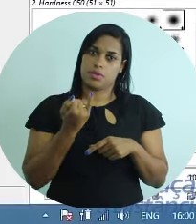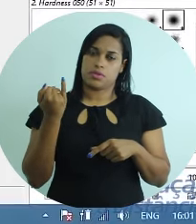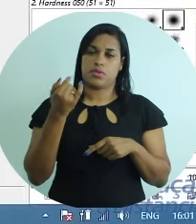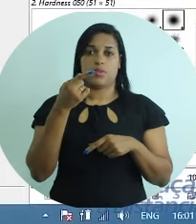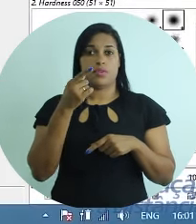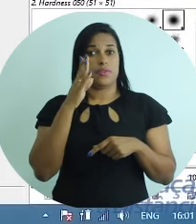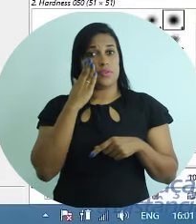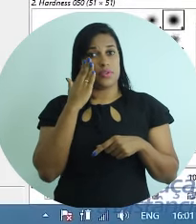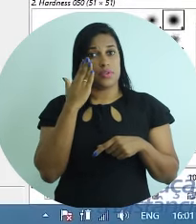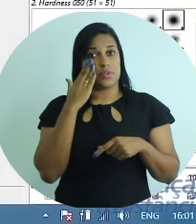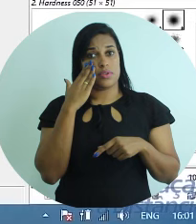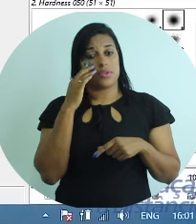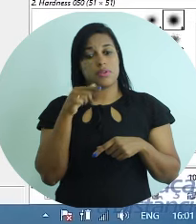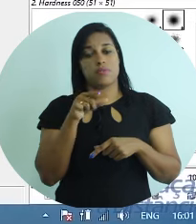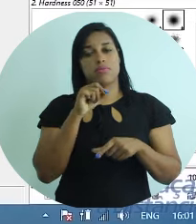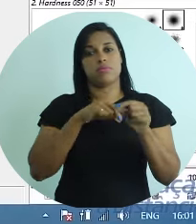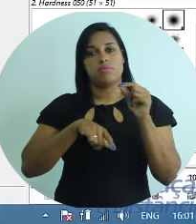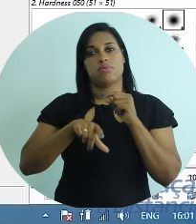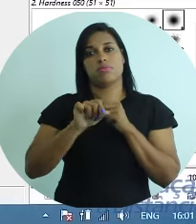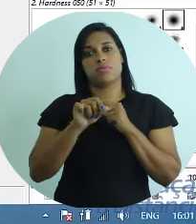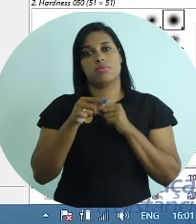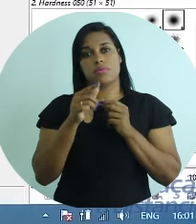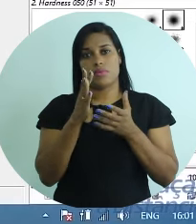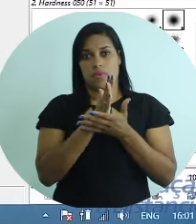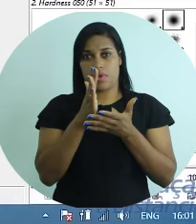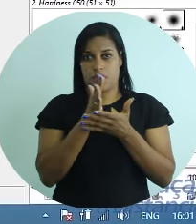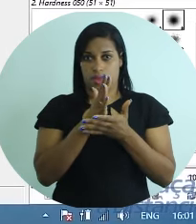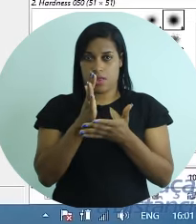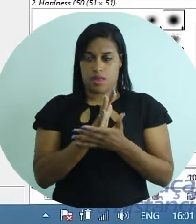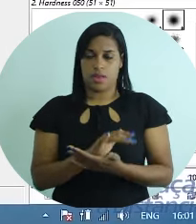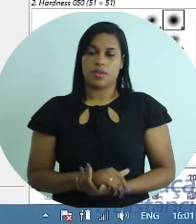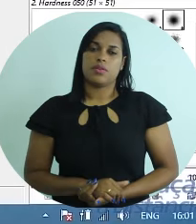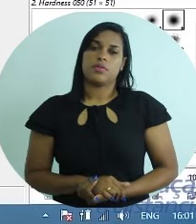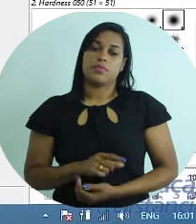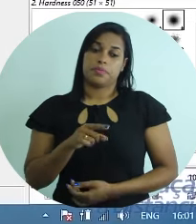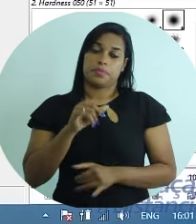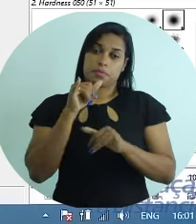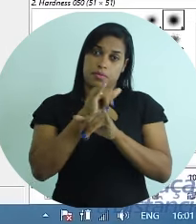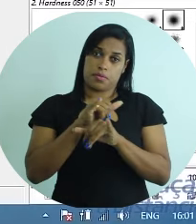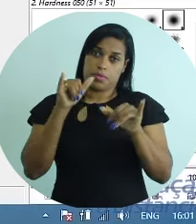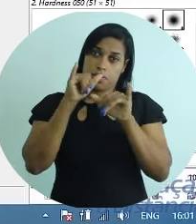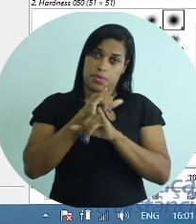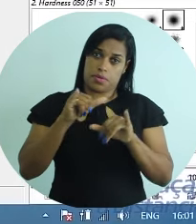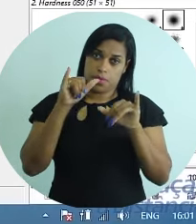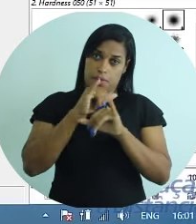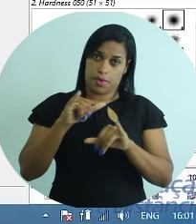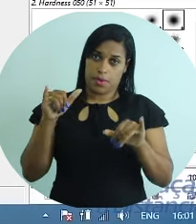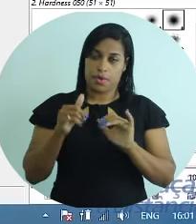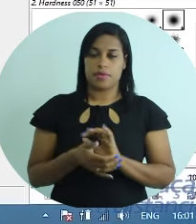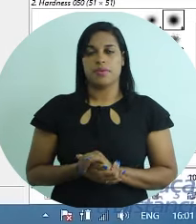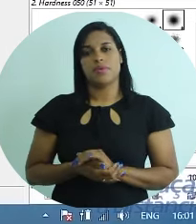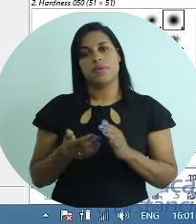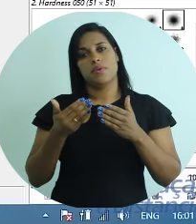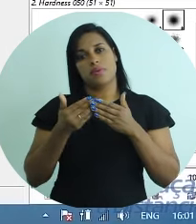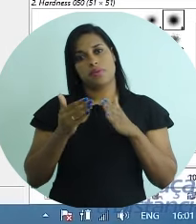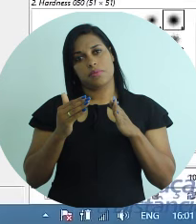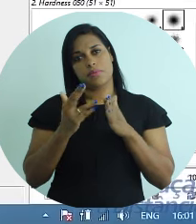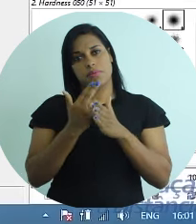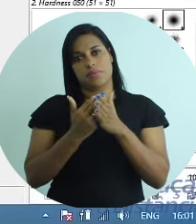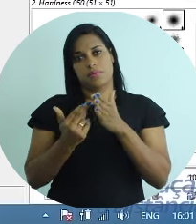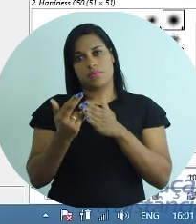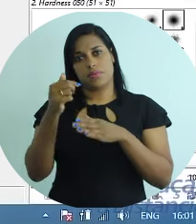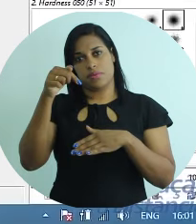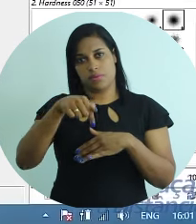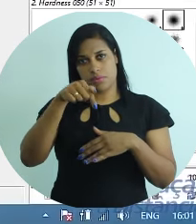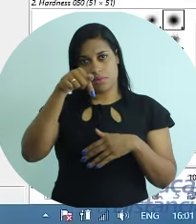consulte essas opções lá do seu caderno, melhor, essas informações lá no seu caderno. E vamos abrir essa imagem